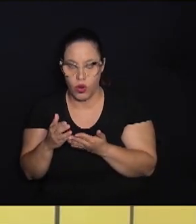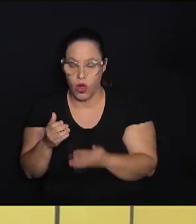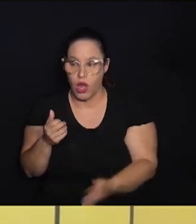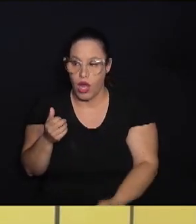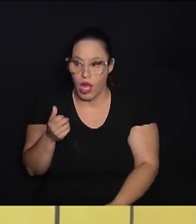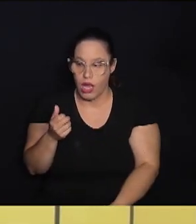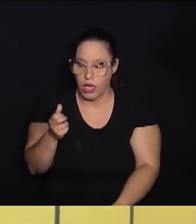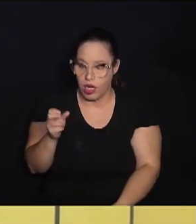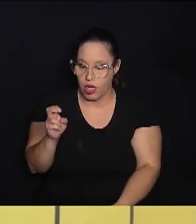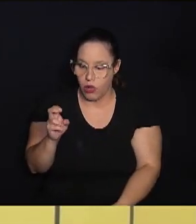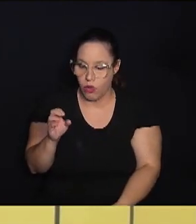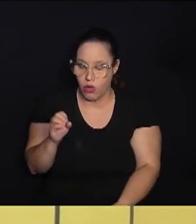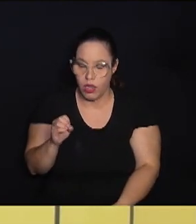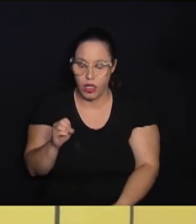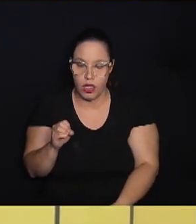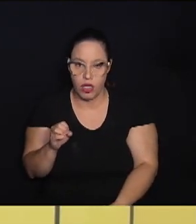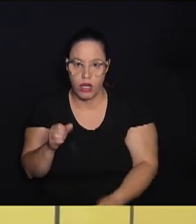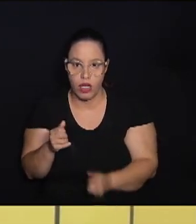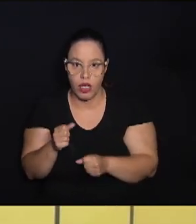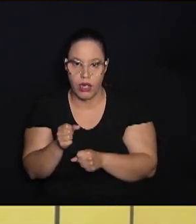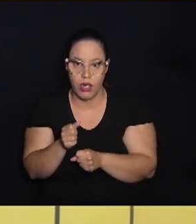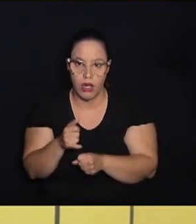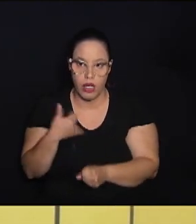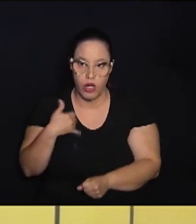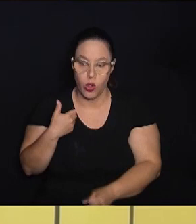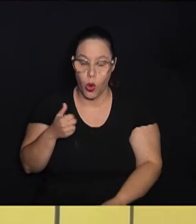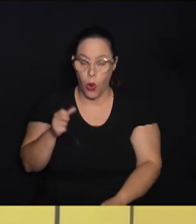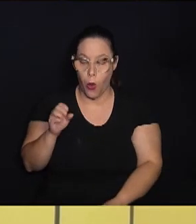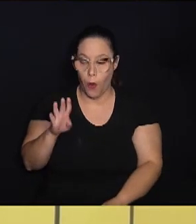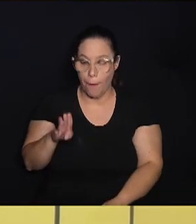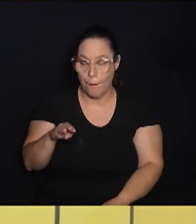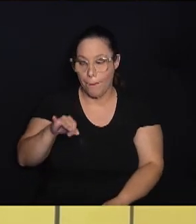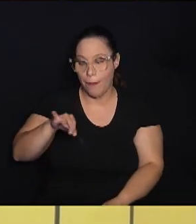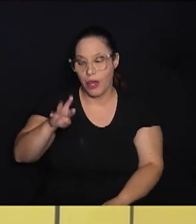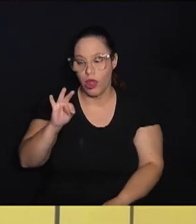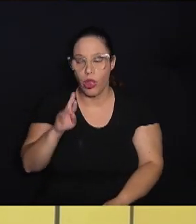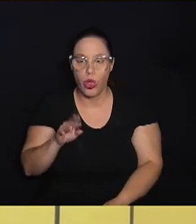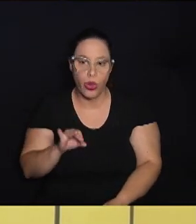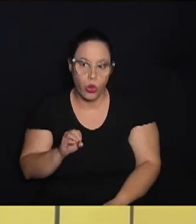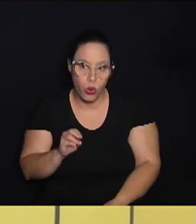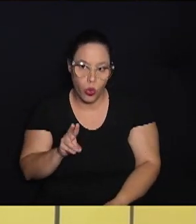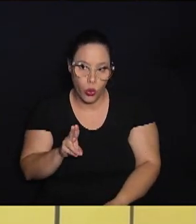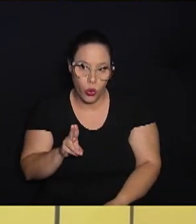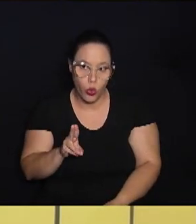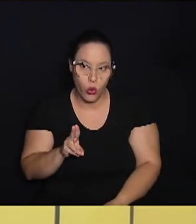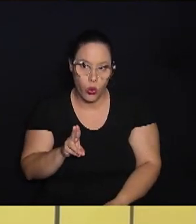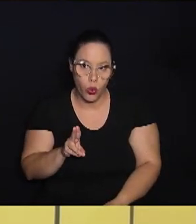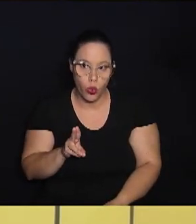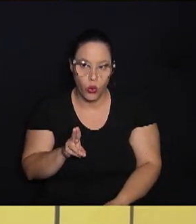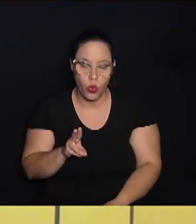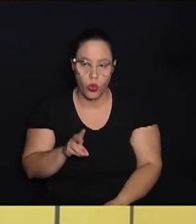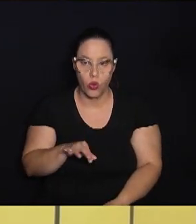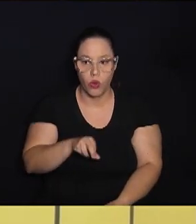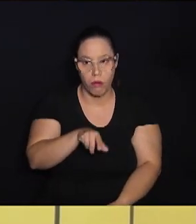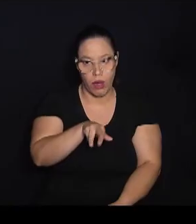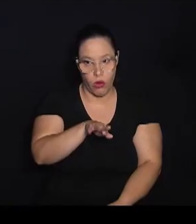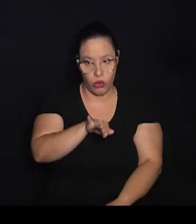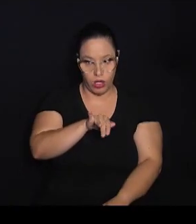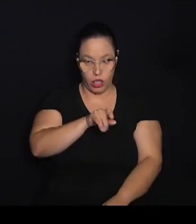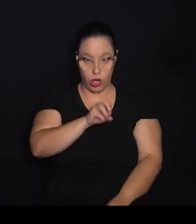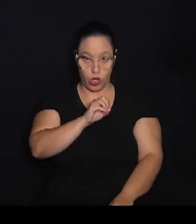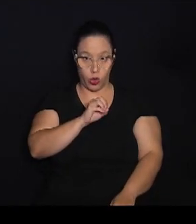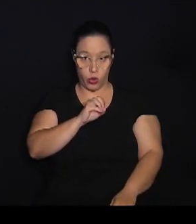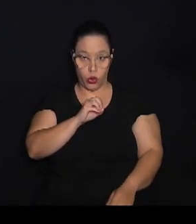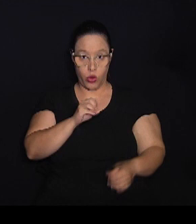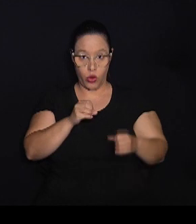lançou é tudo com nove né mas então o que que aconteceu a Editora Globo na época ela lança uma uma história em quadrinhos que a